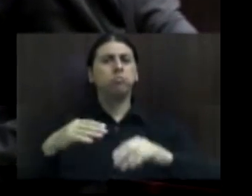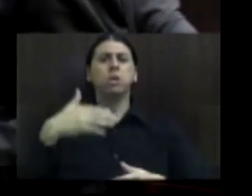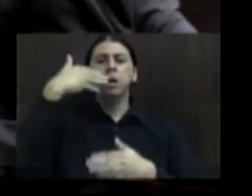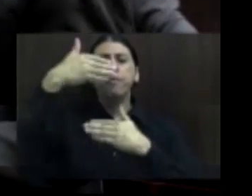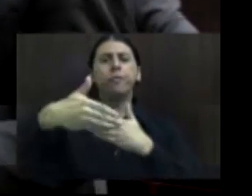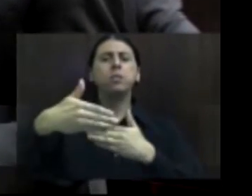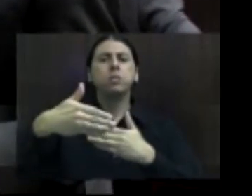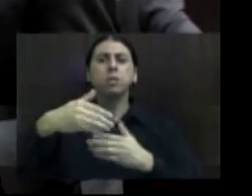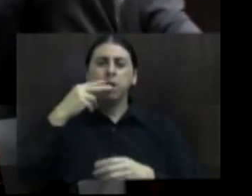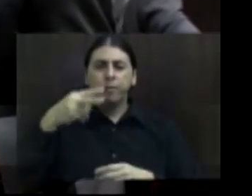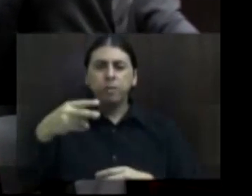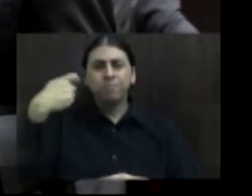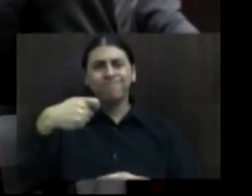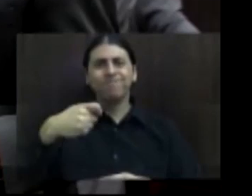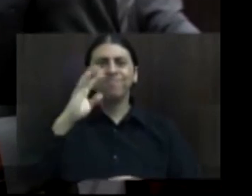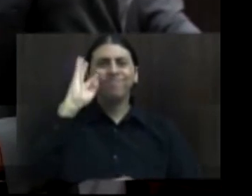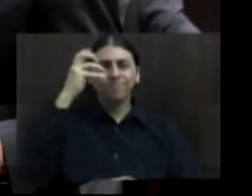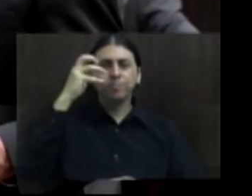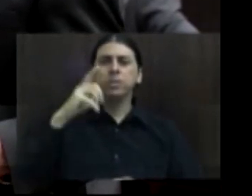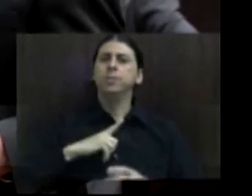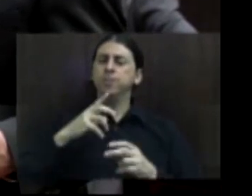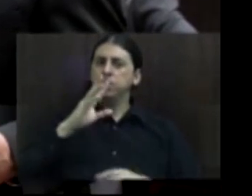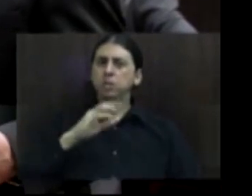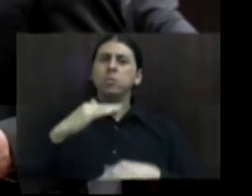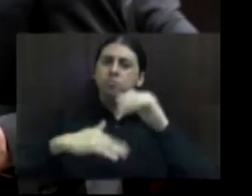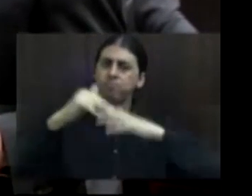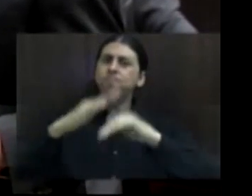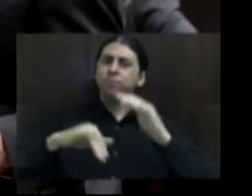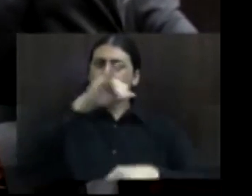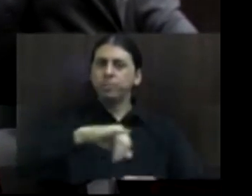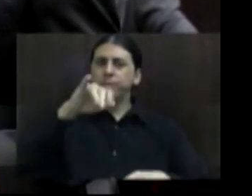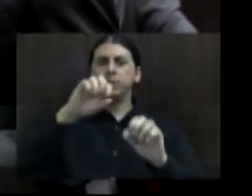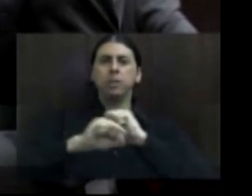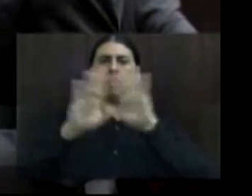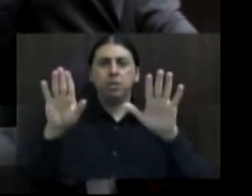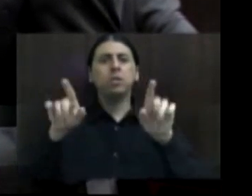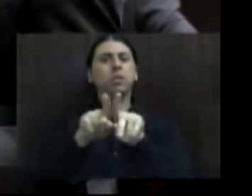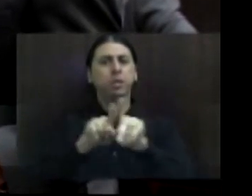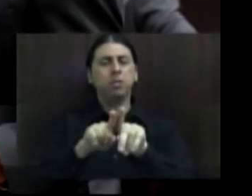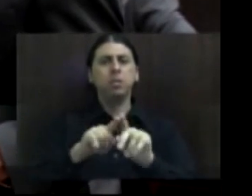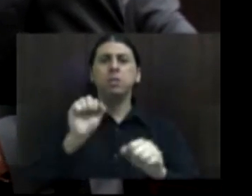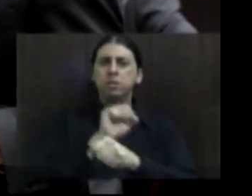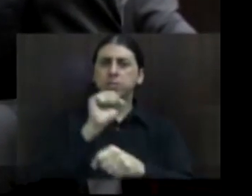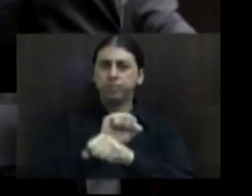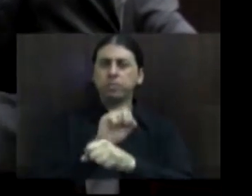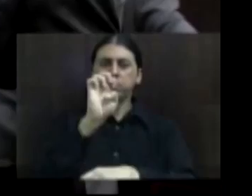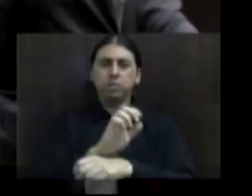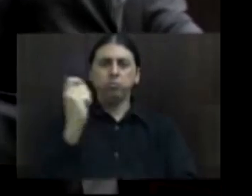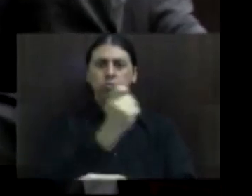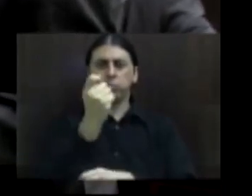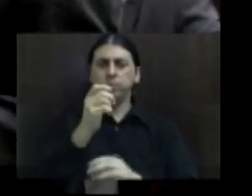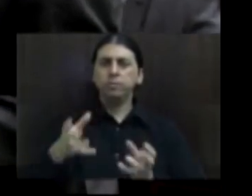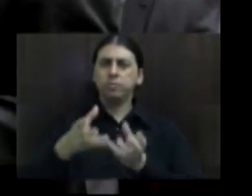frente portanto eficiência é importante e transparência também espero que o estado daqui para